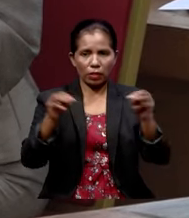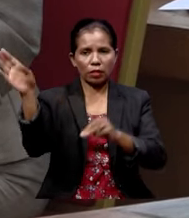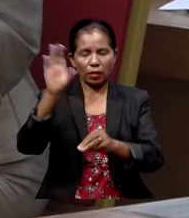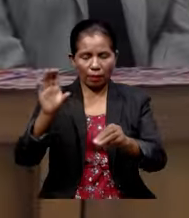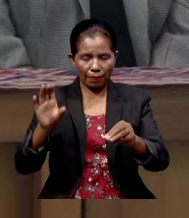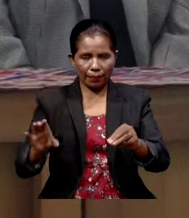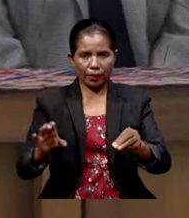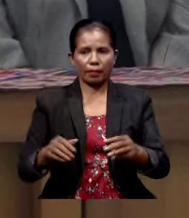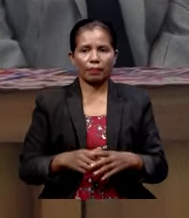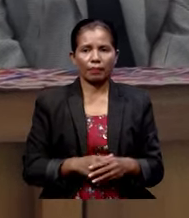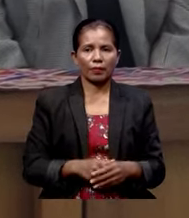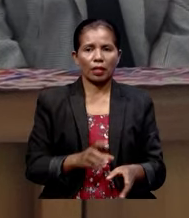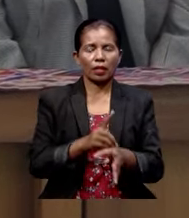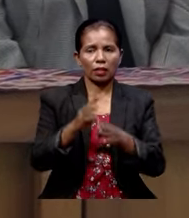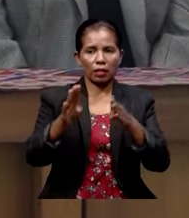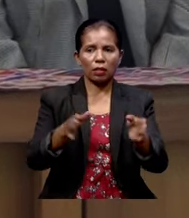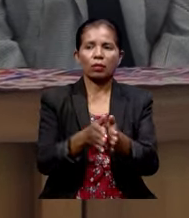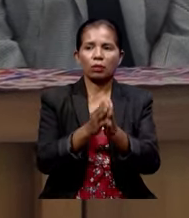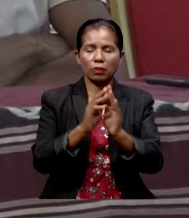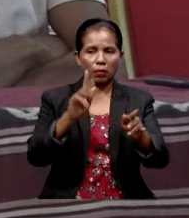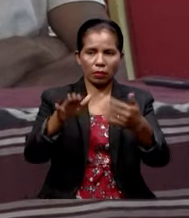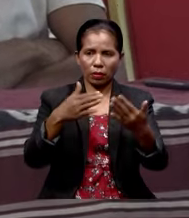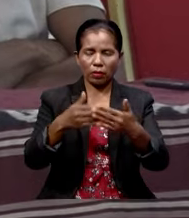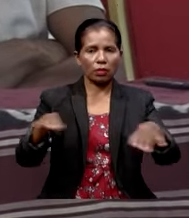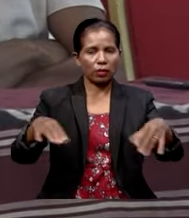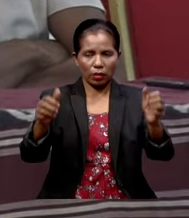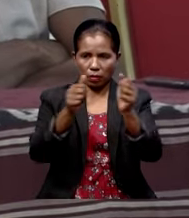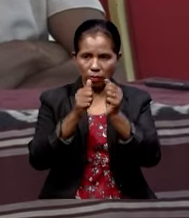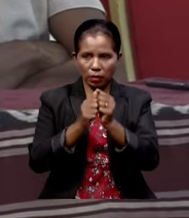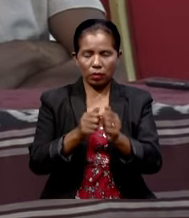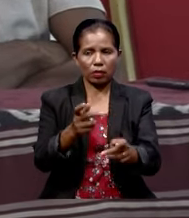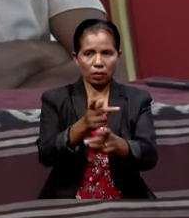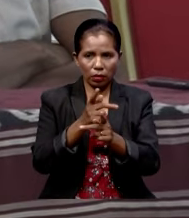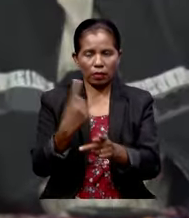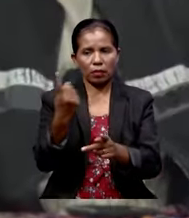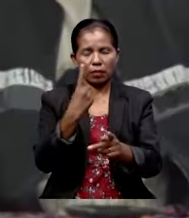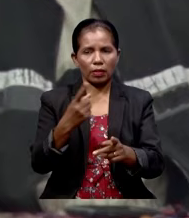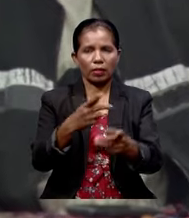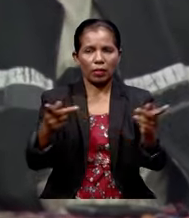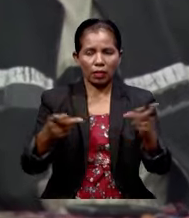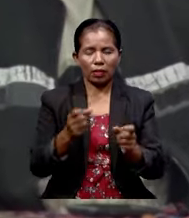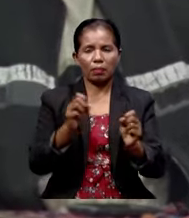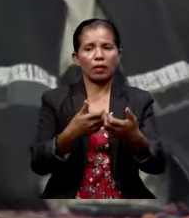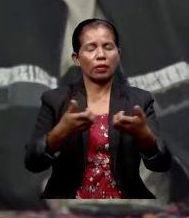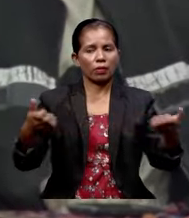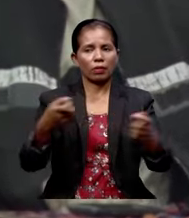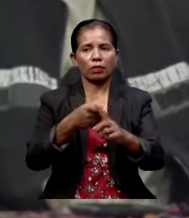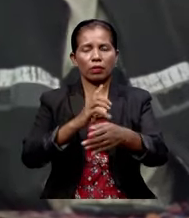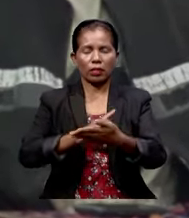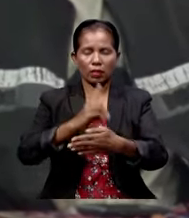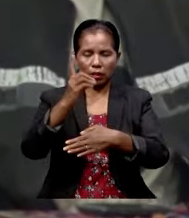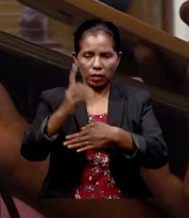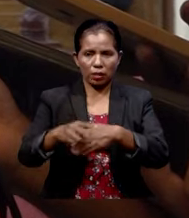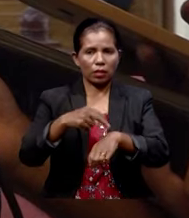mac mudo sofre. Diretor de moço o subentidade xoto serviço a moto co de cuidado na fati ambiente, no nebe le adocan o se desastre naturais